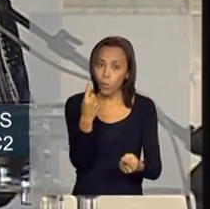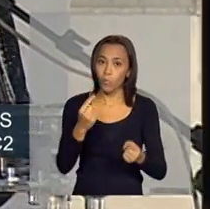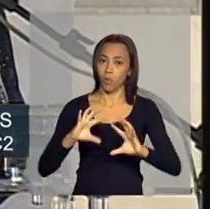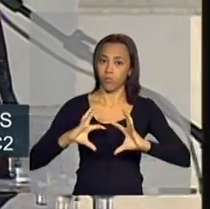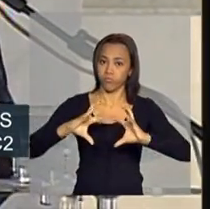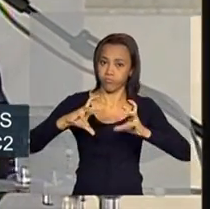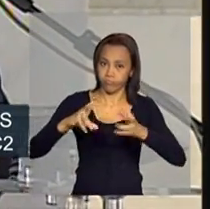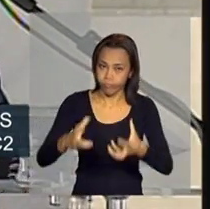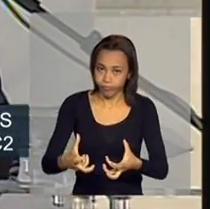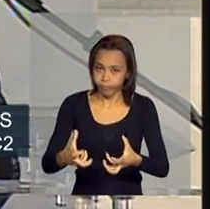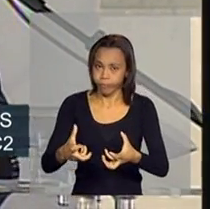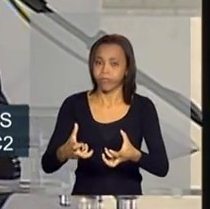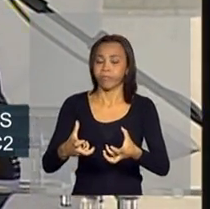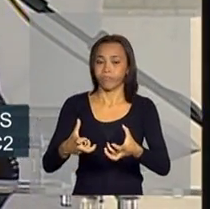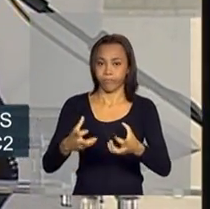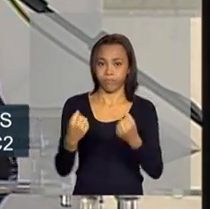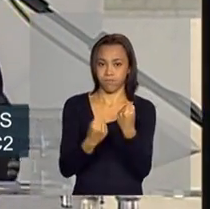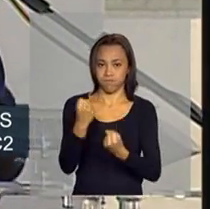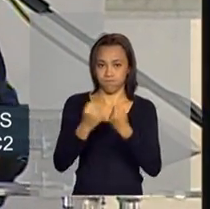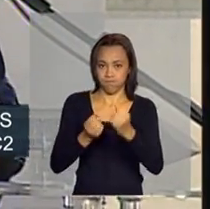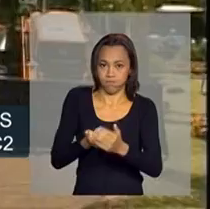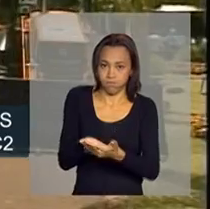retroescavadeira e uma moto niveladora.